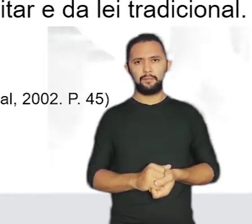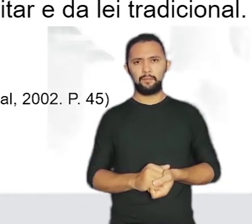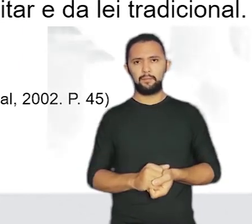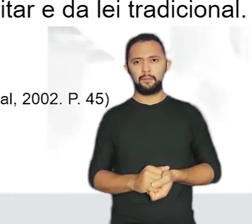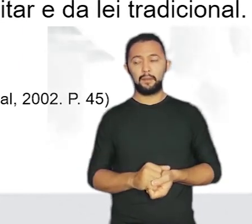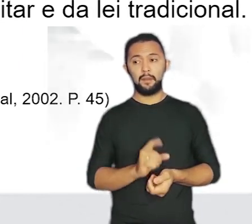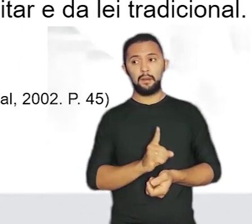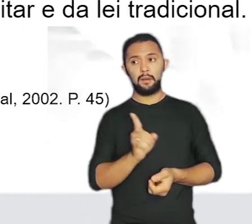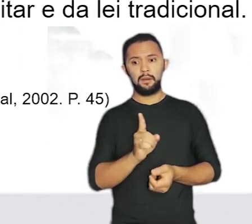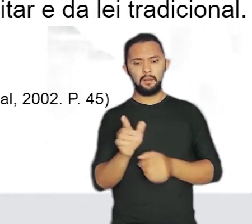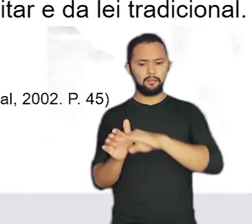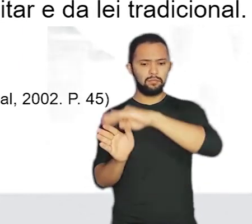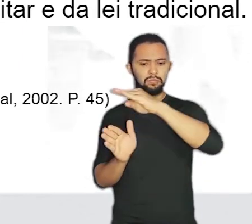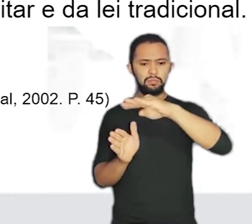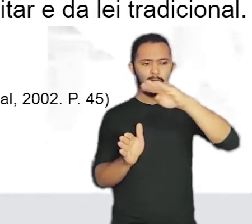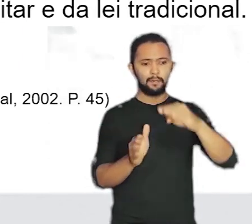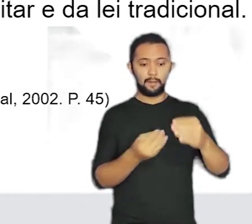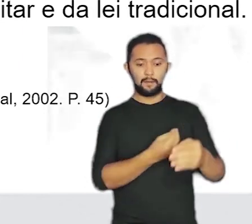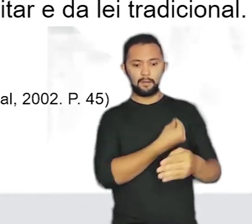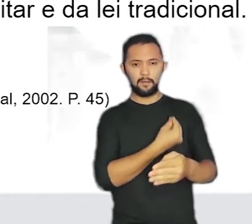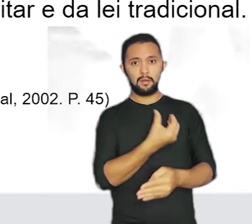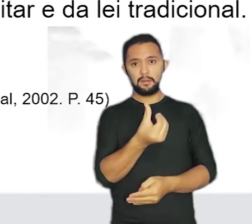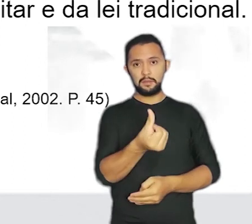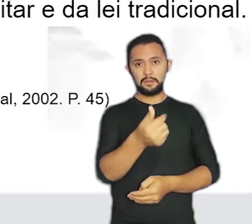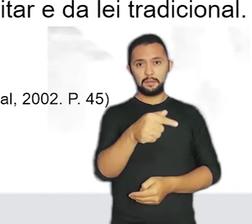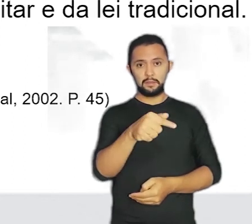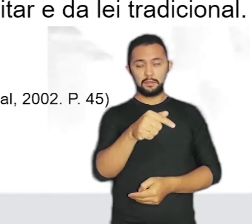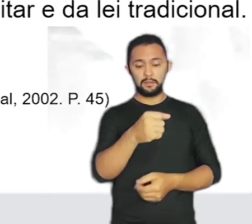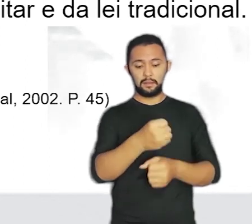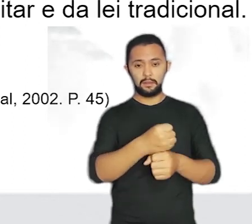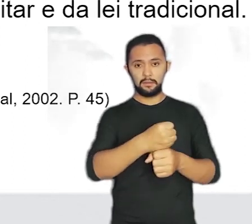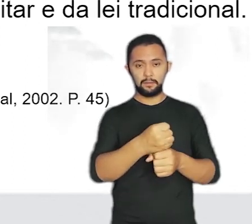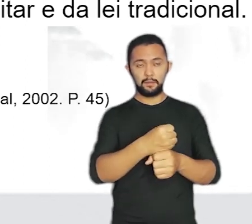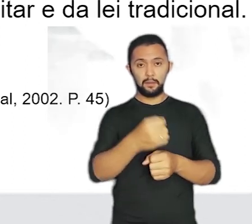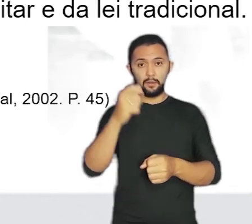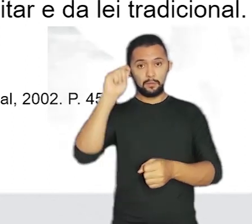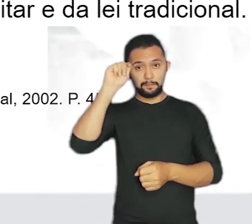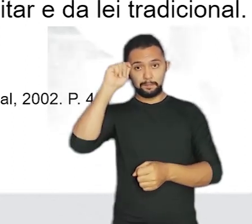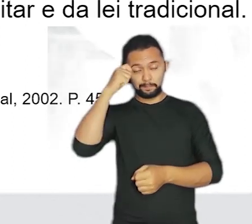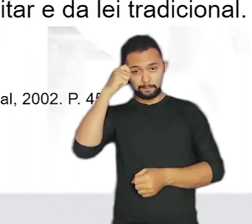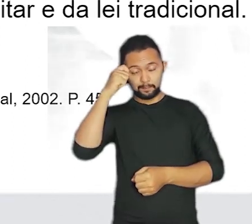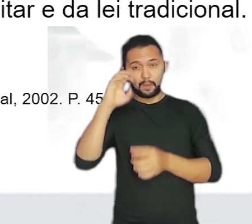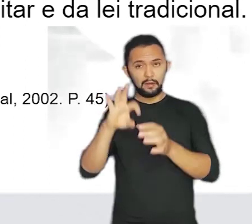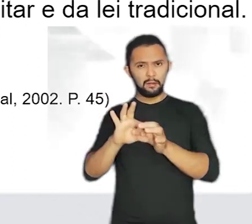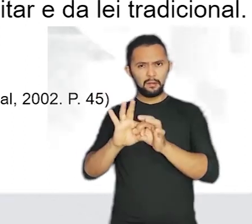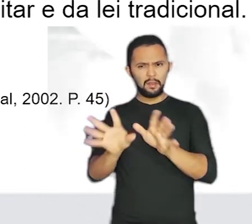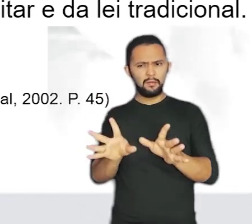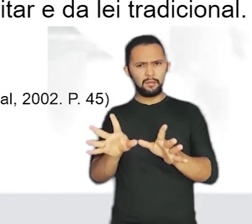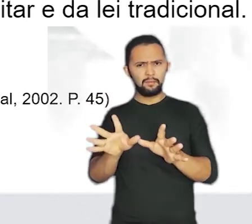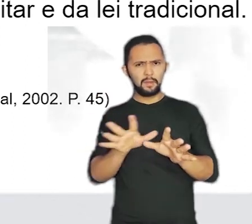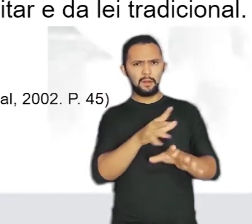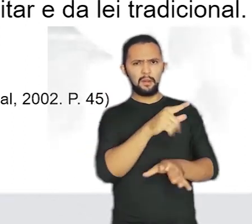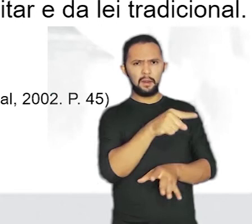sua encosta oriental, viveram 67 anos os negros livres dos palmares. Tinham fugido de várias